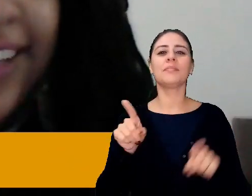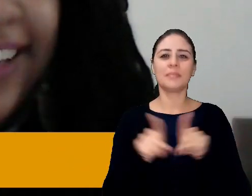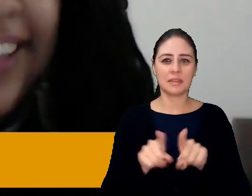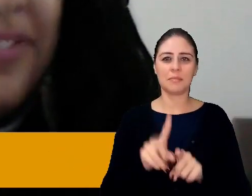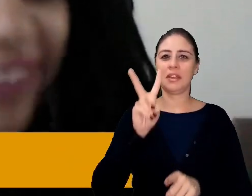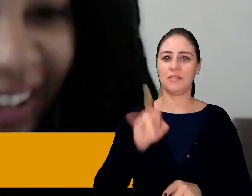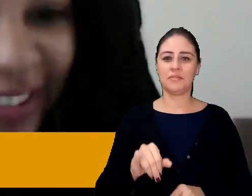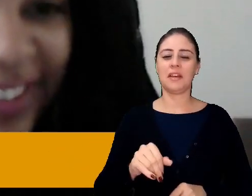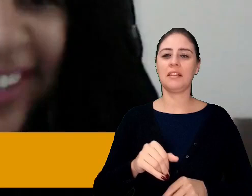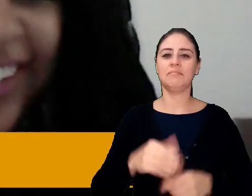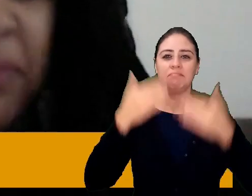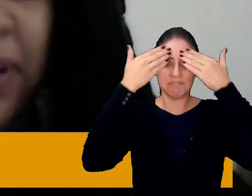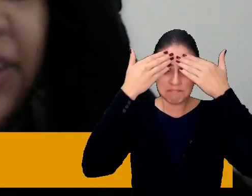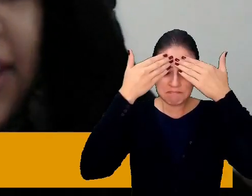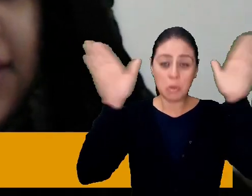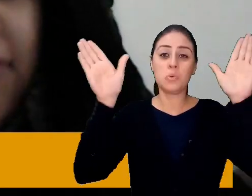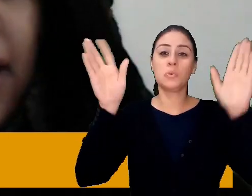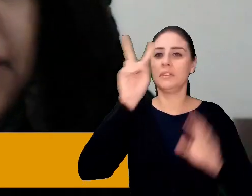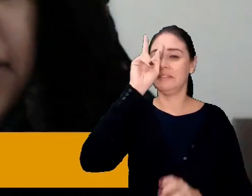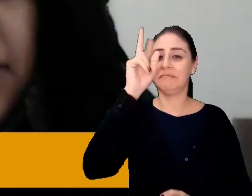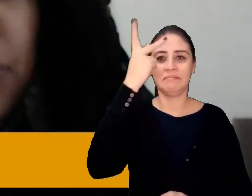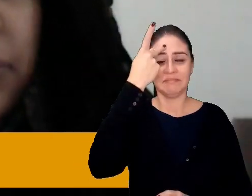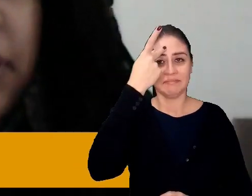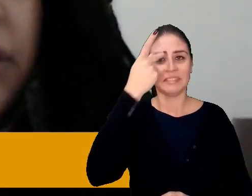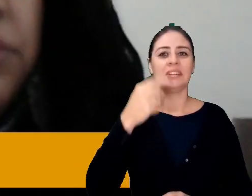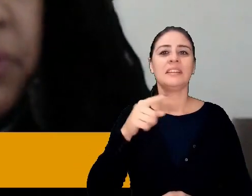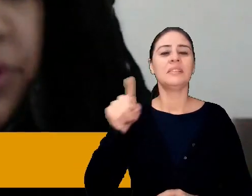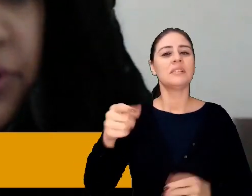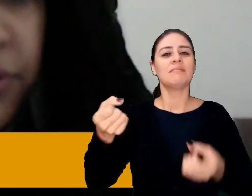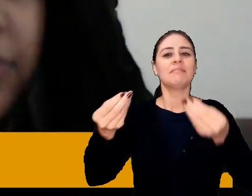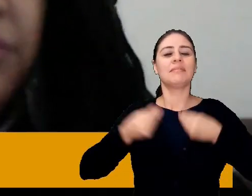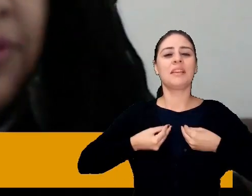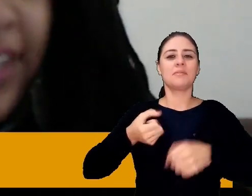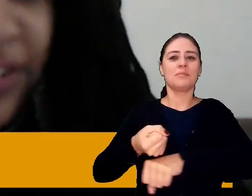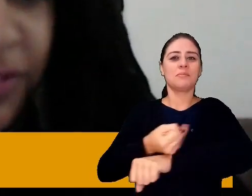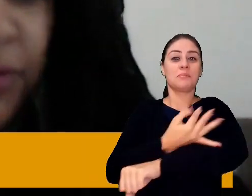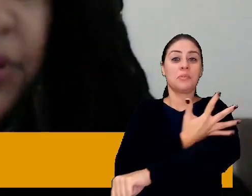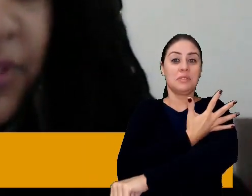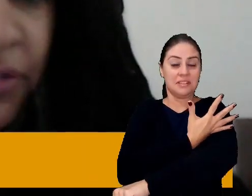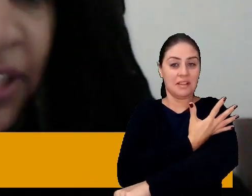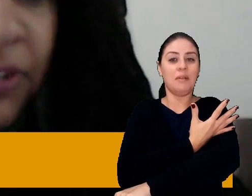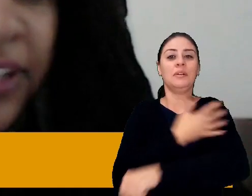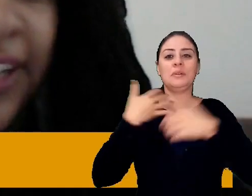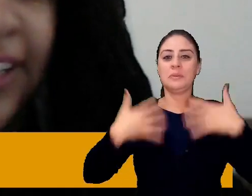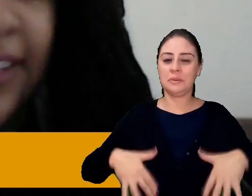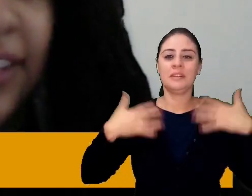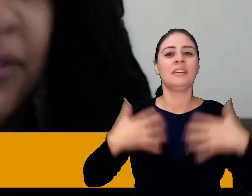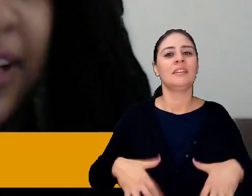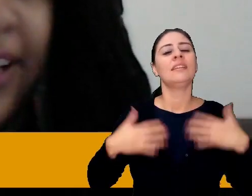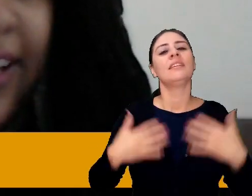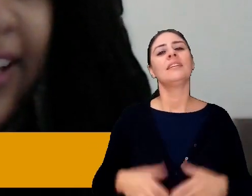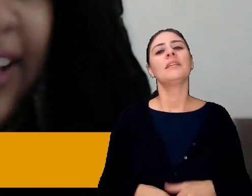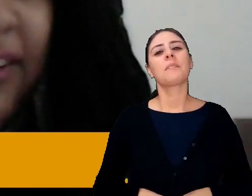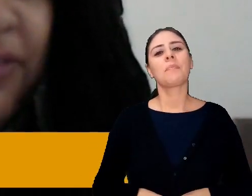sair renovados, né, a partir dessa fala e dessa escuta que nos emocionou, que nos cativou e que nos acolheu.